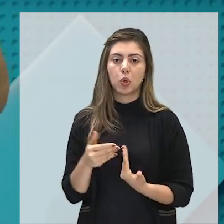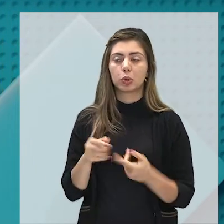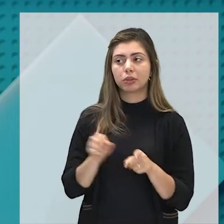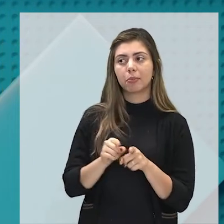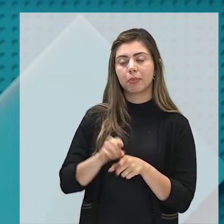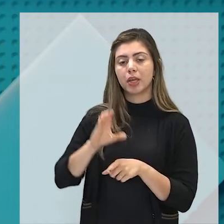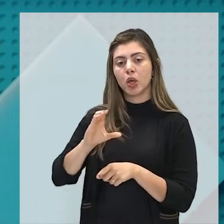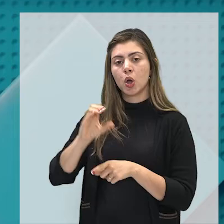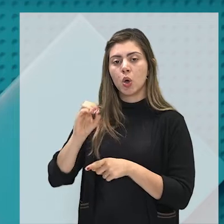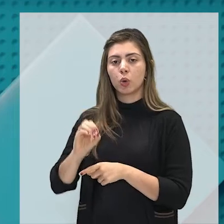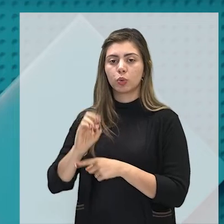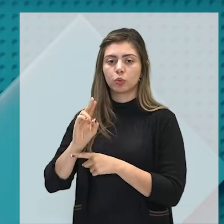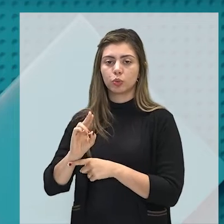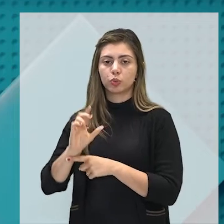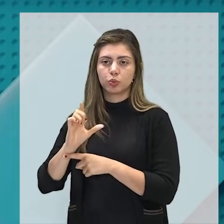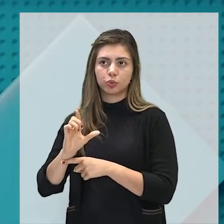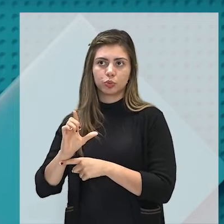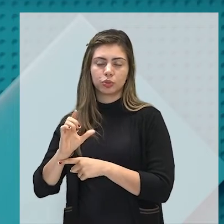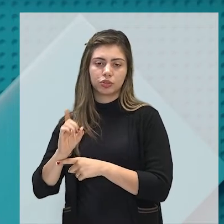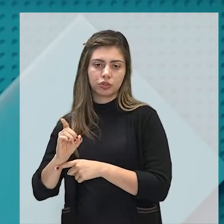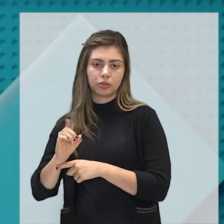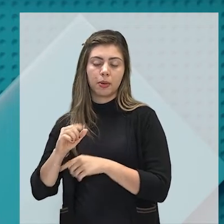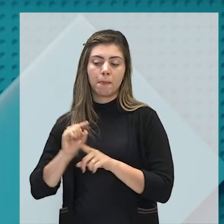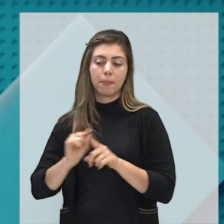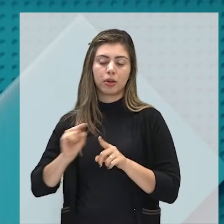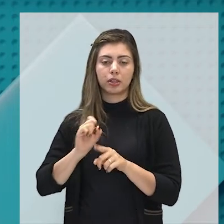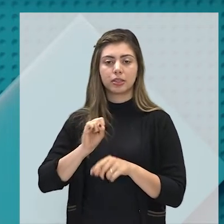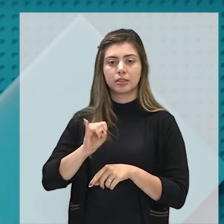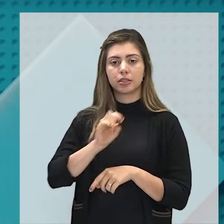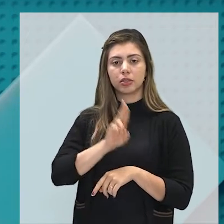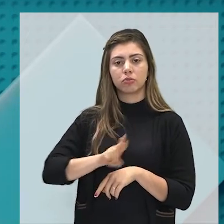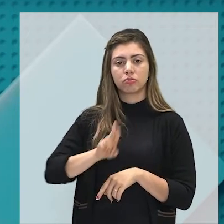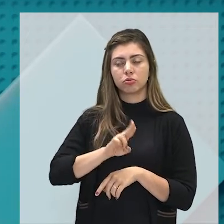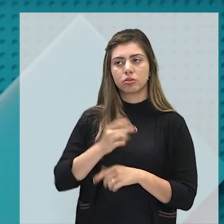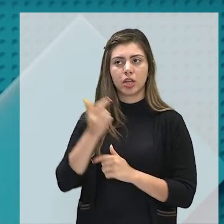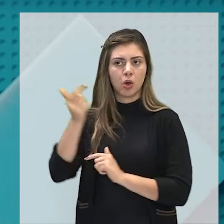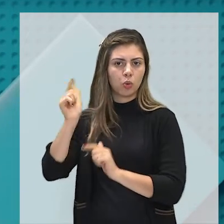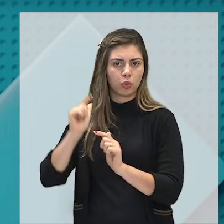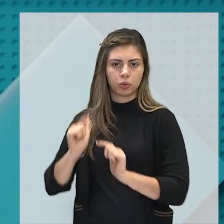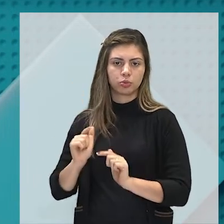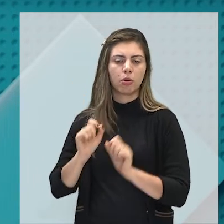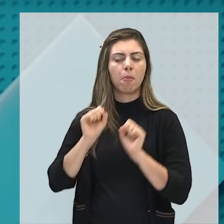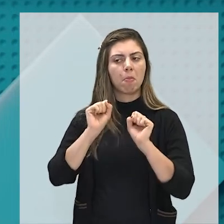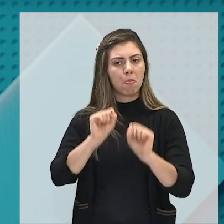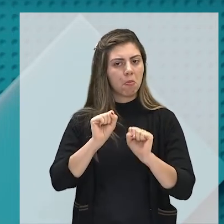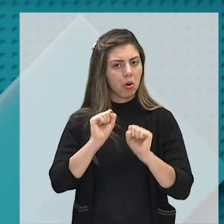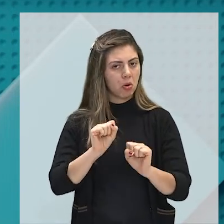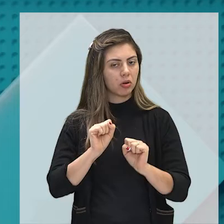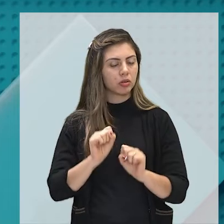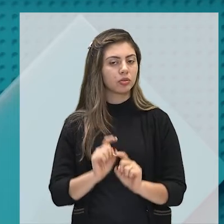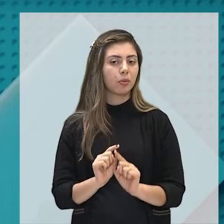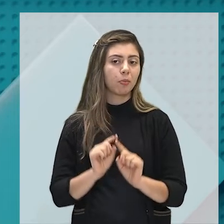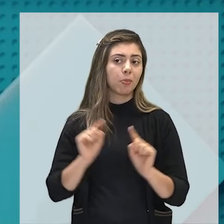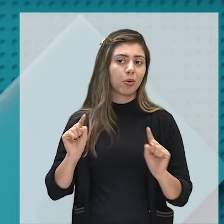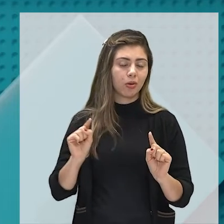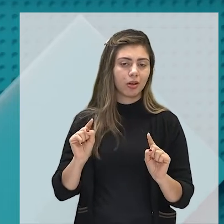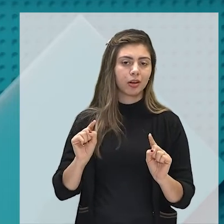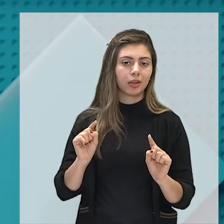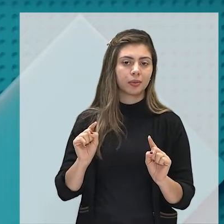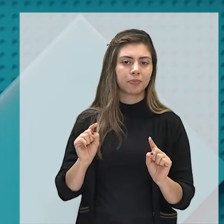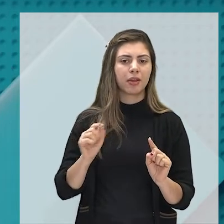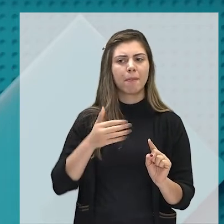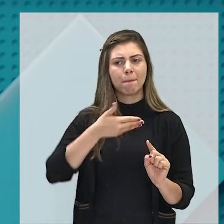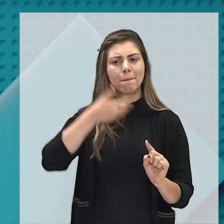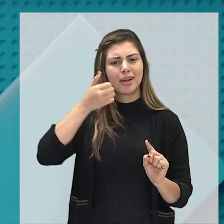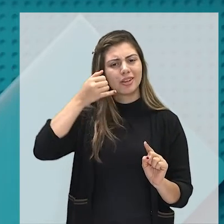could. Mas se vocês forem utilizar ou optar por uma expressão, também podem fazê-la, tá? Mas, em podendo evitar,